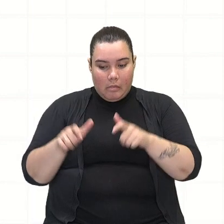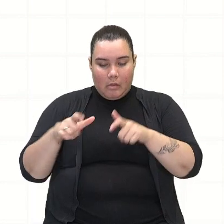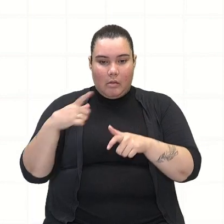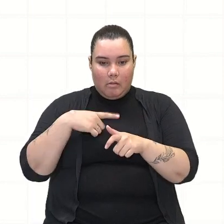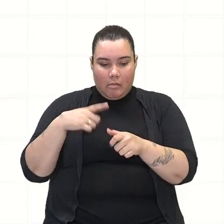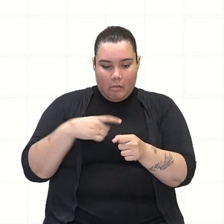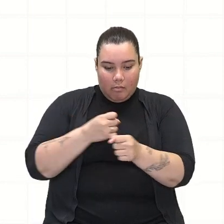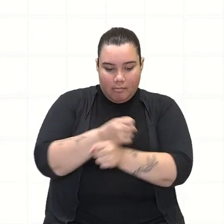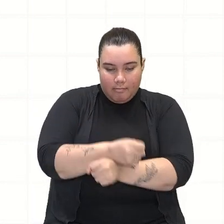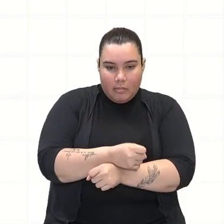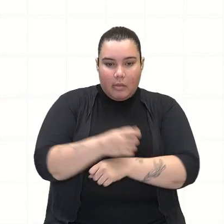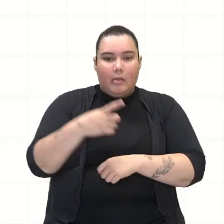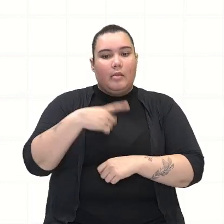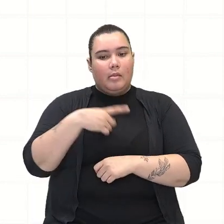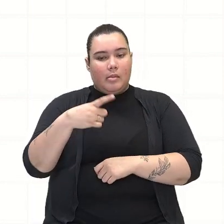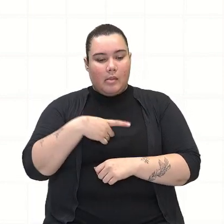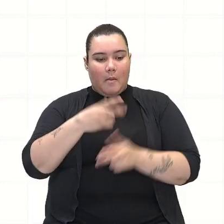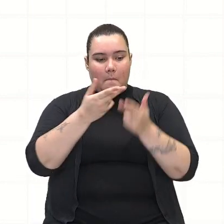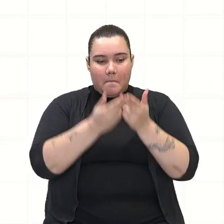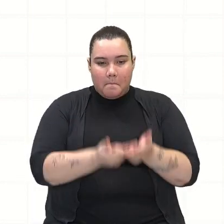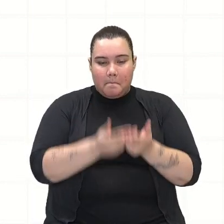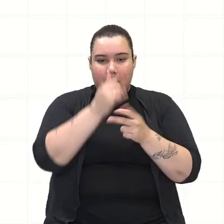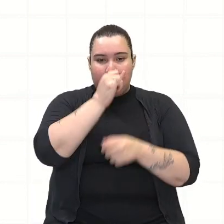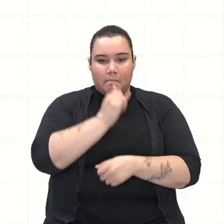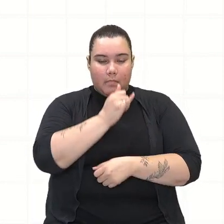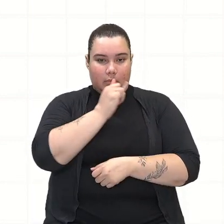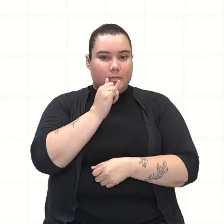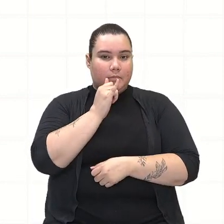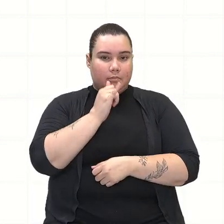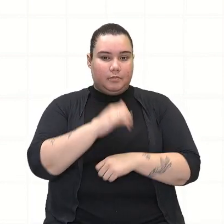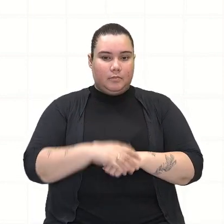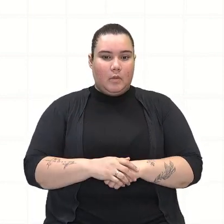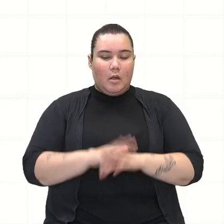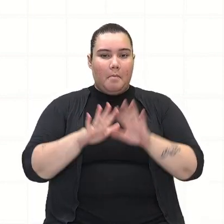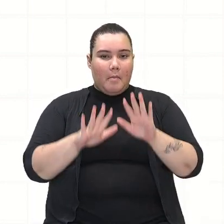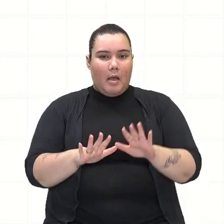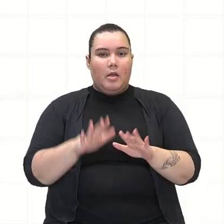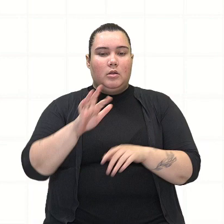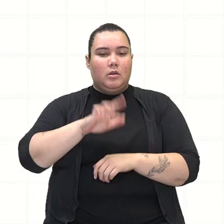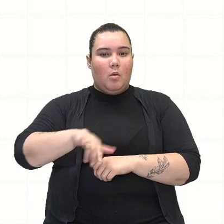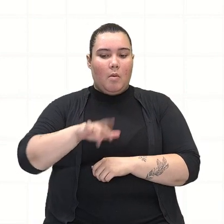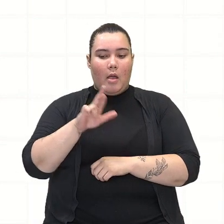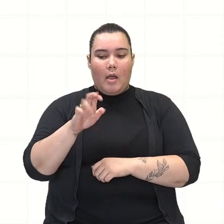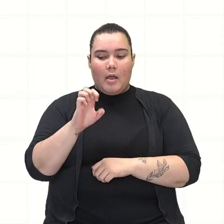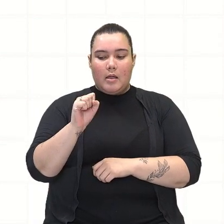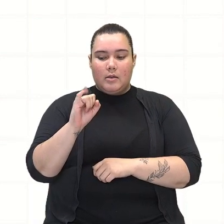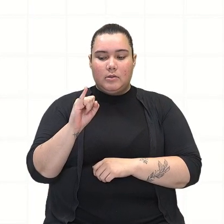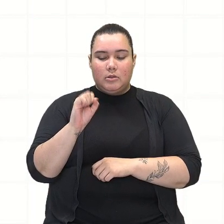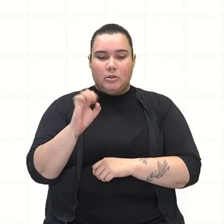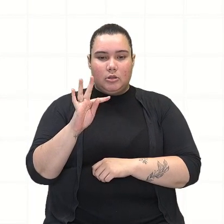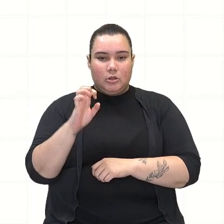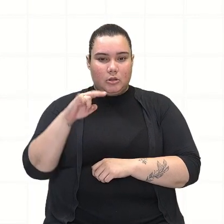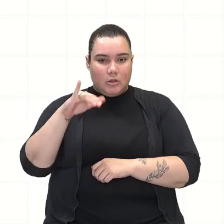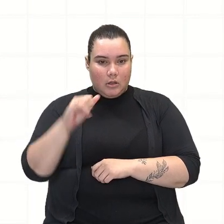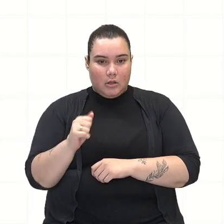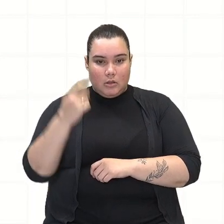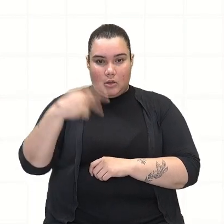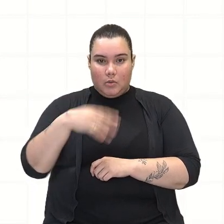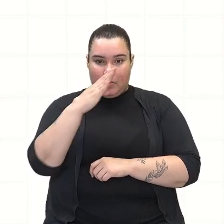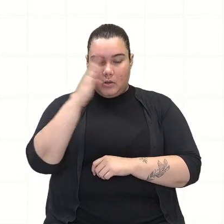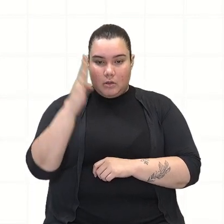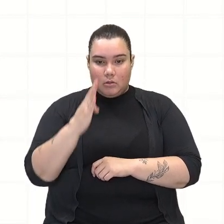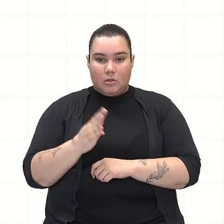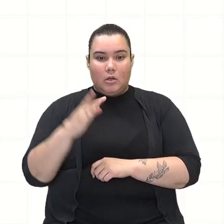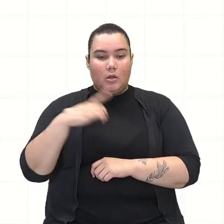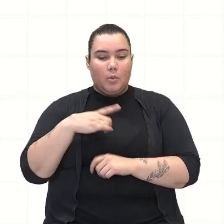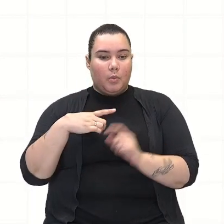houve resistência. Não foi uma imposição passiva. A resistência dos escravizados no Brasil foi